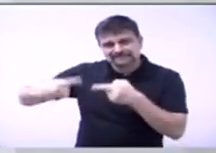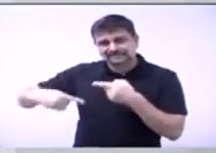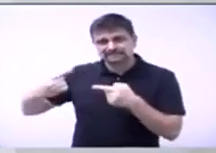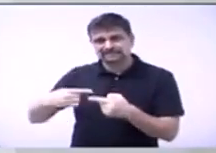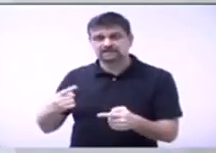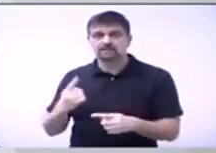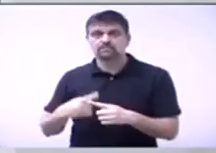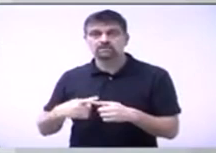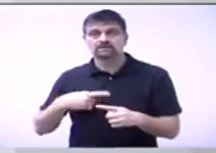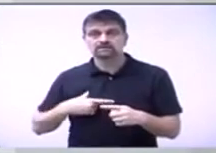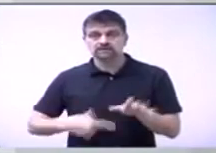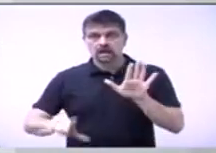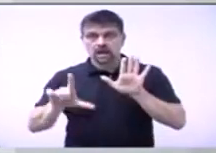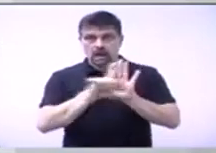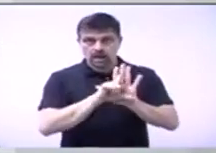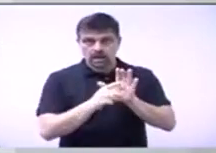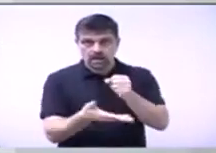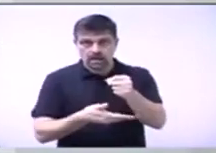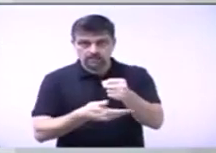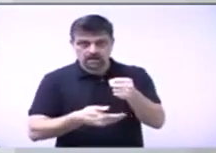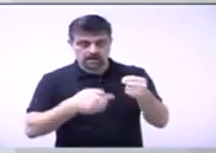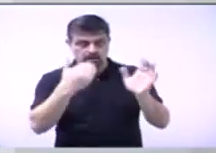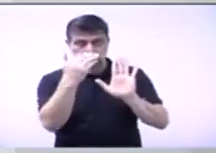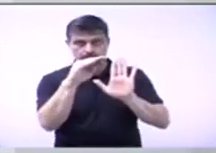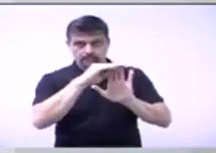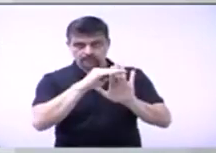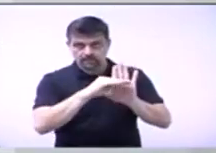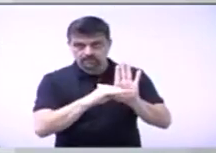a constitucionalidade do projeto.